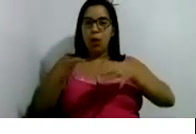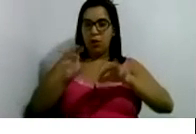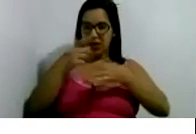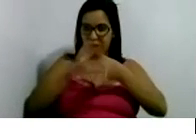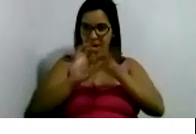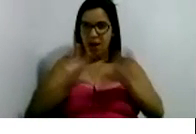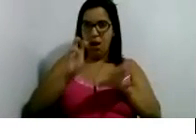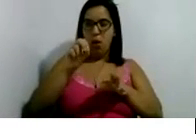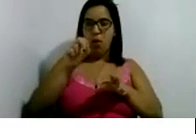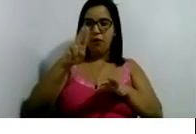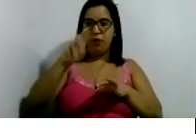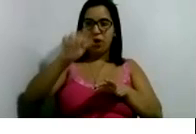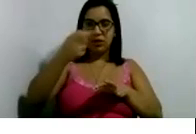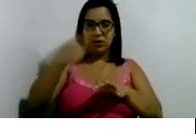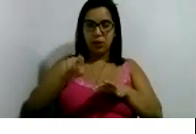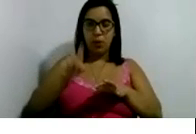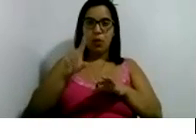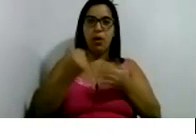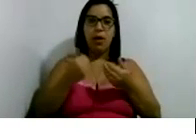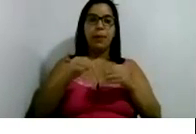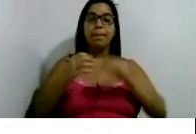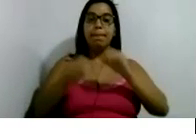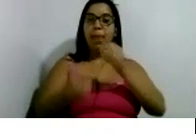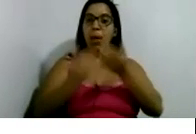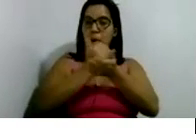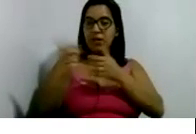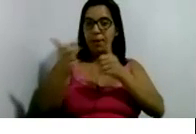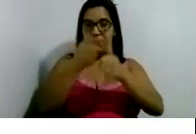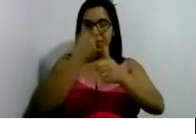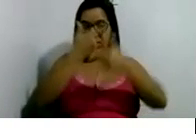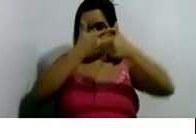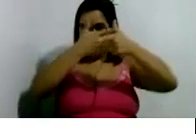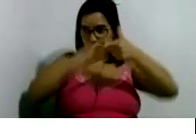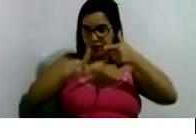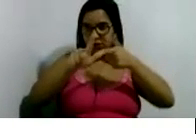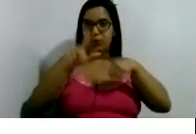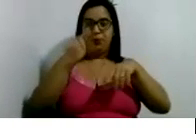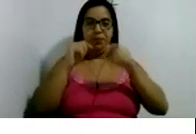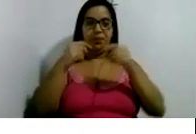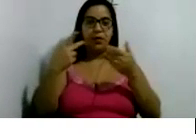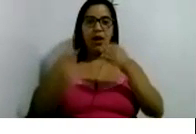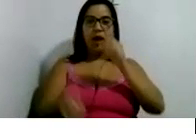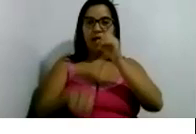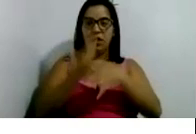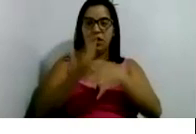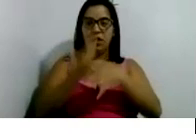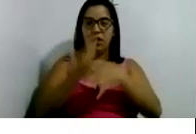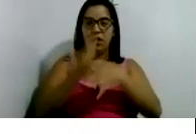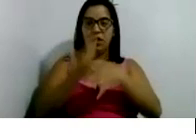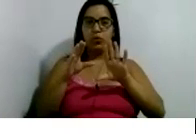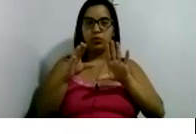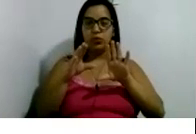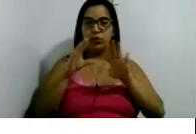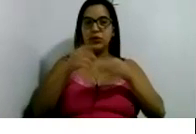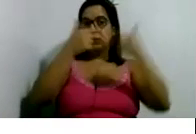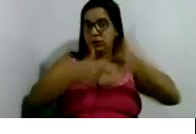vai completar a sua primeira divisão meiótica. Então, a gente vai ter a formação de um ócito